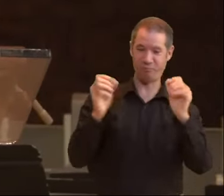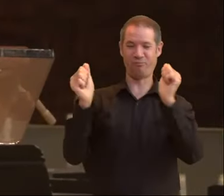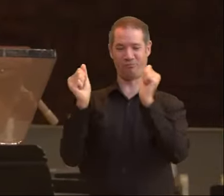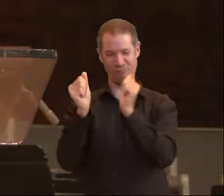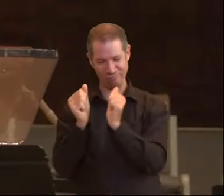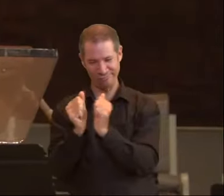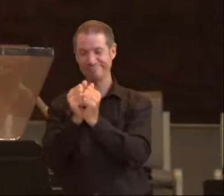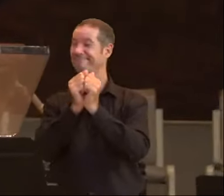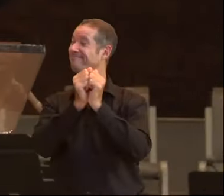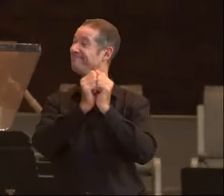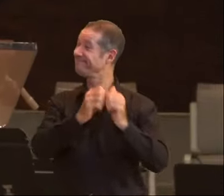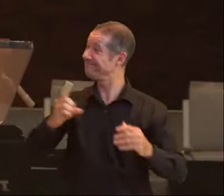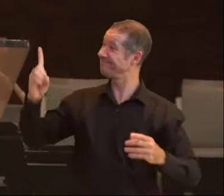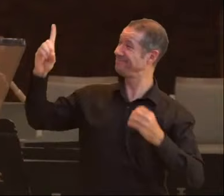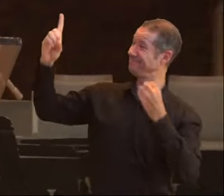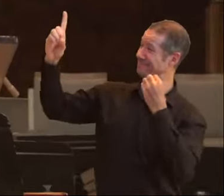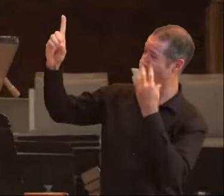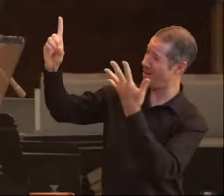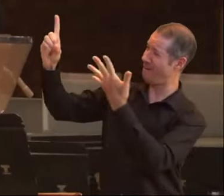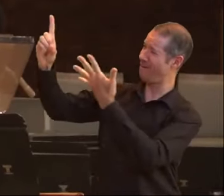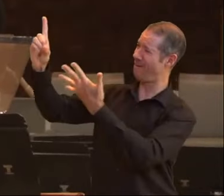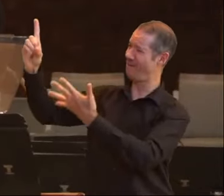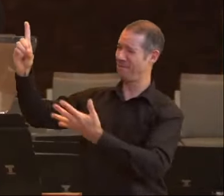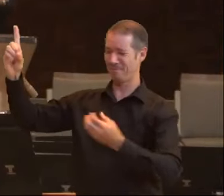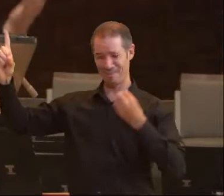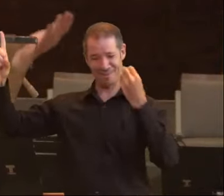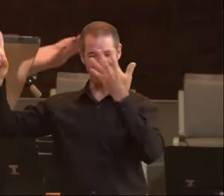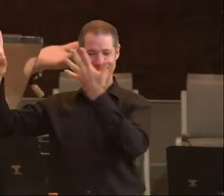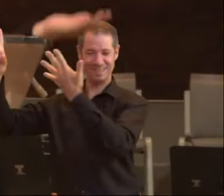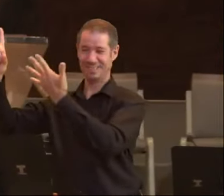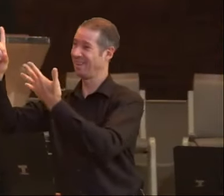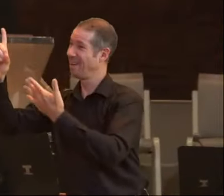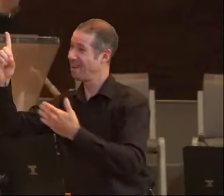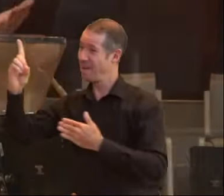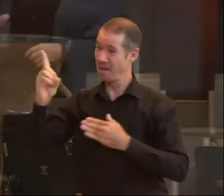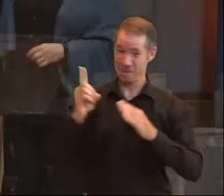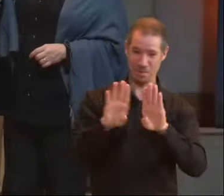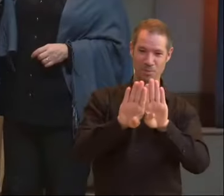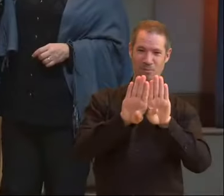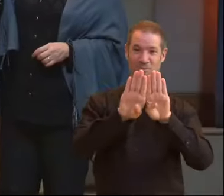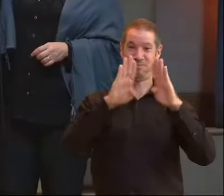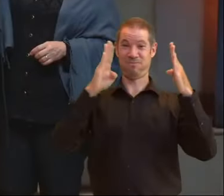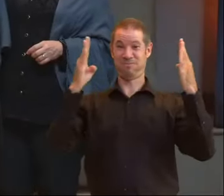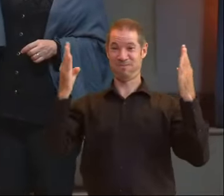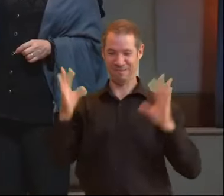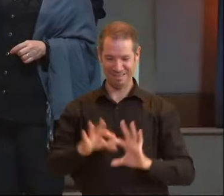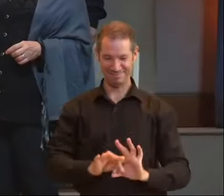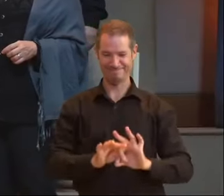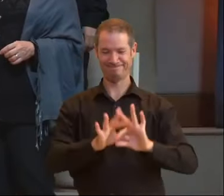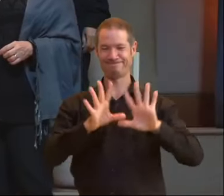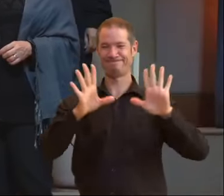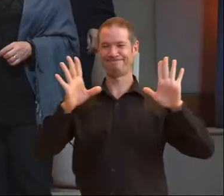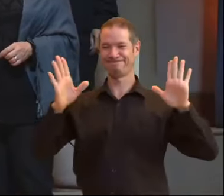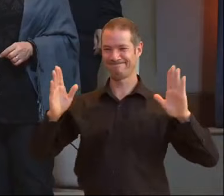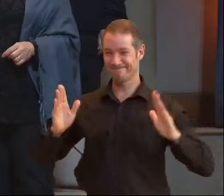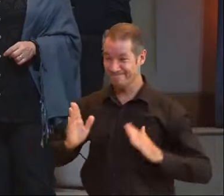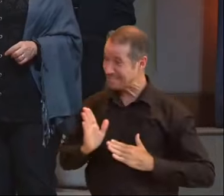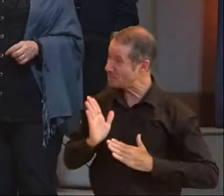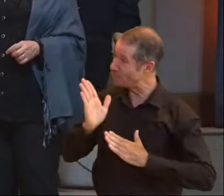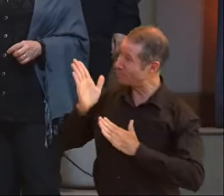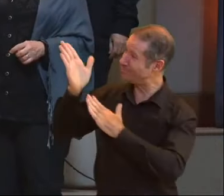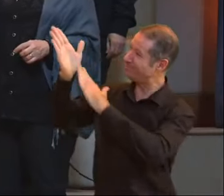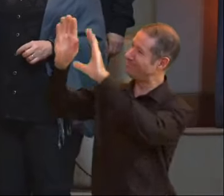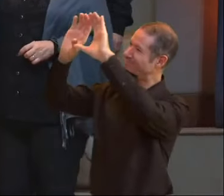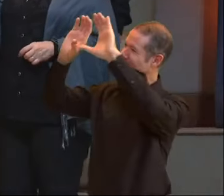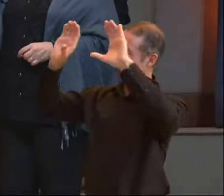Você, Deus é tão bom, pois abriu a porta para você